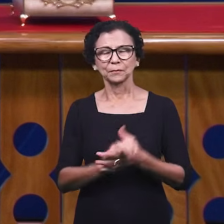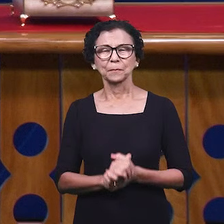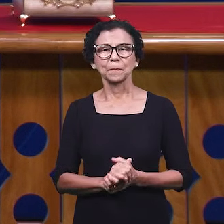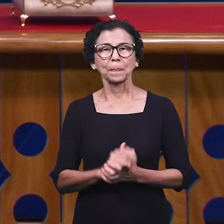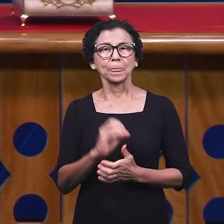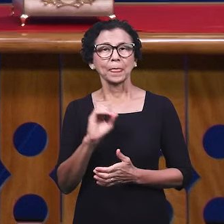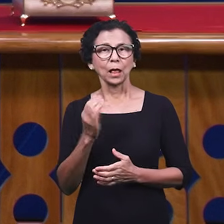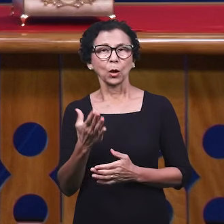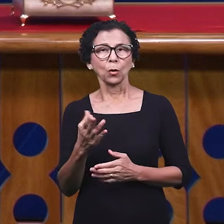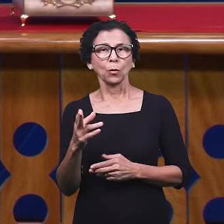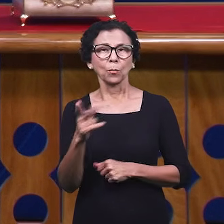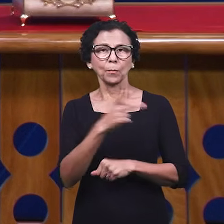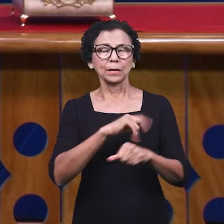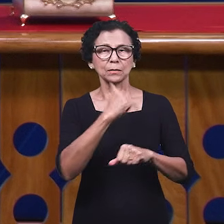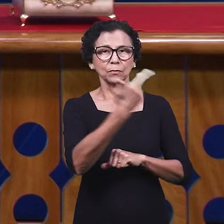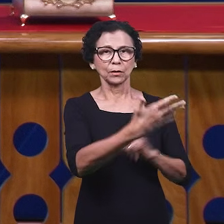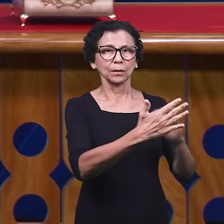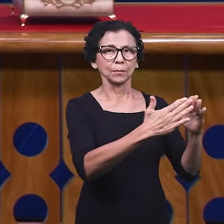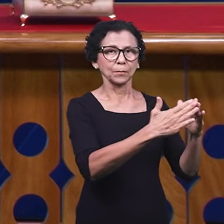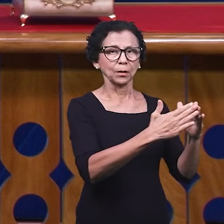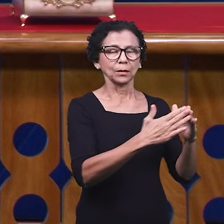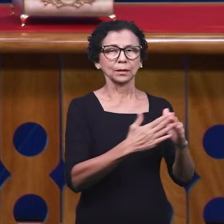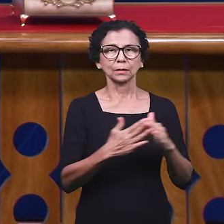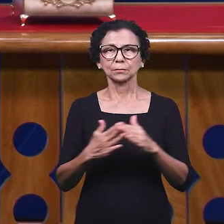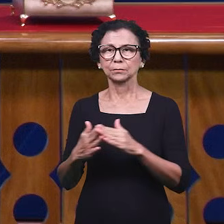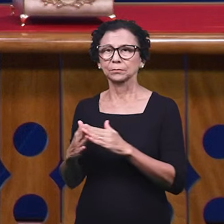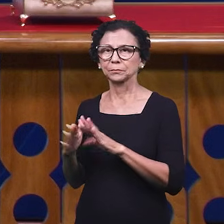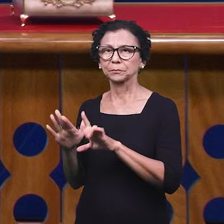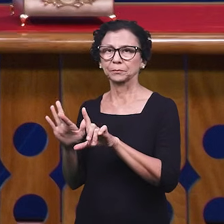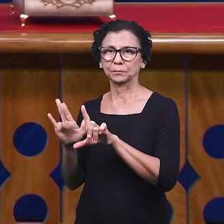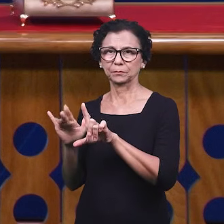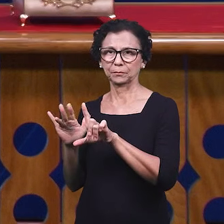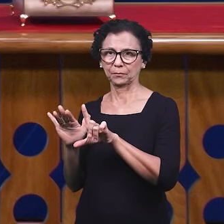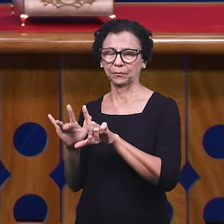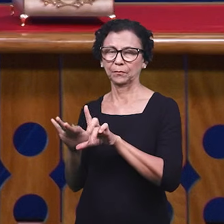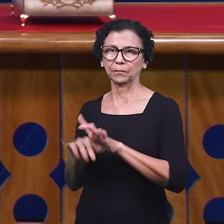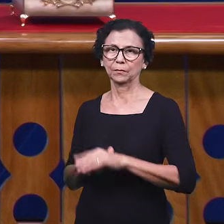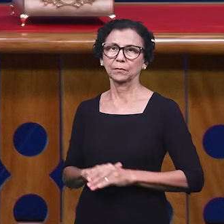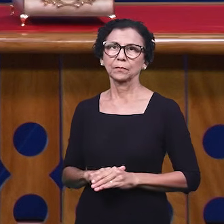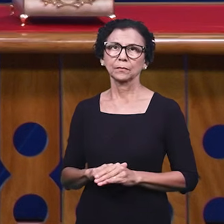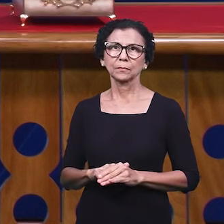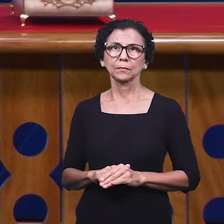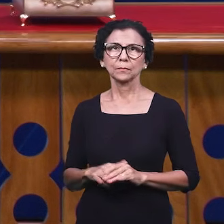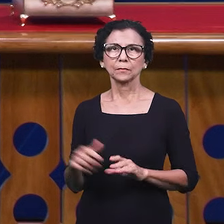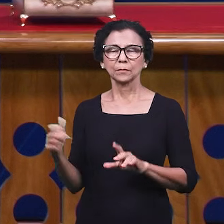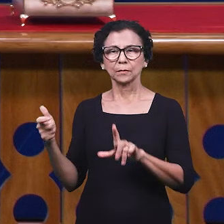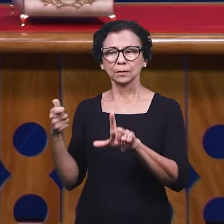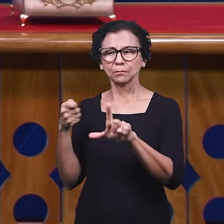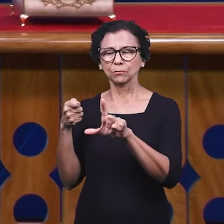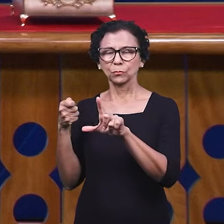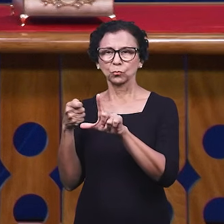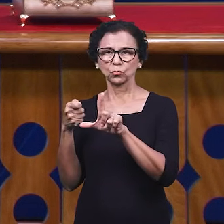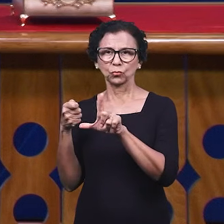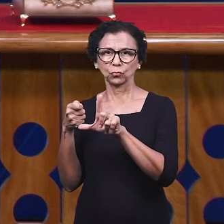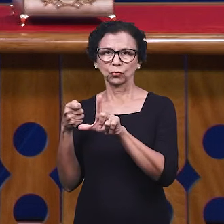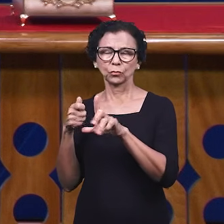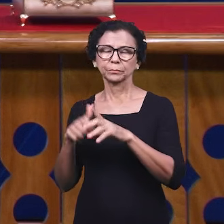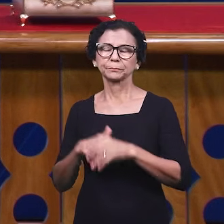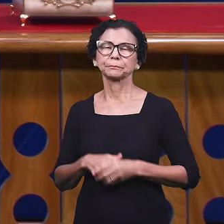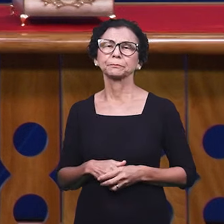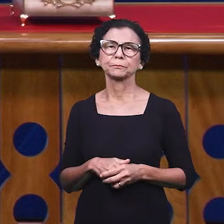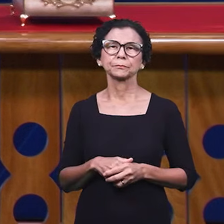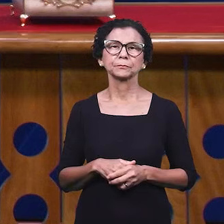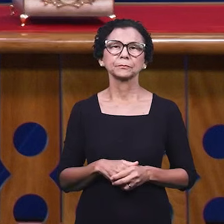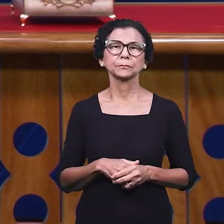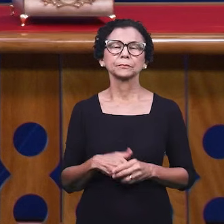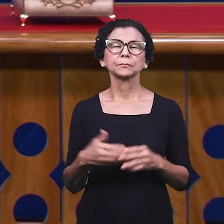no exterior, está aparecendo aqui agora o QR Code. Você pode pegar o seu dispositivo, o seu celular, apontar